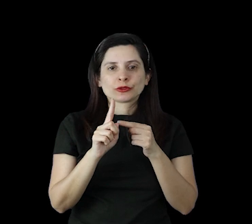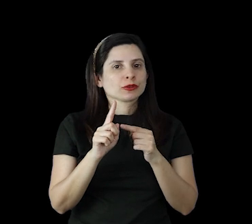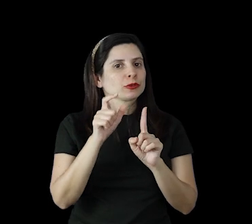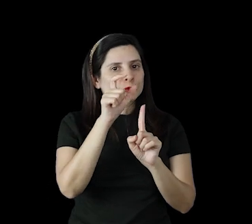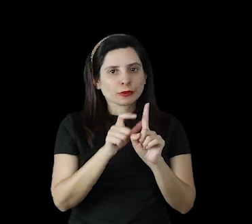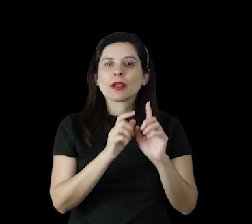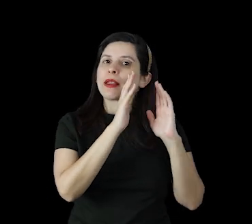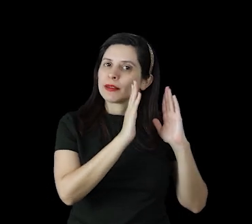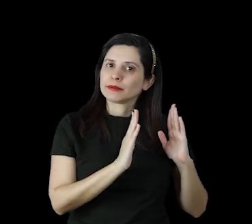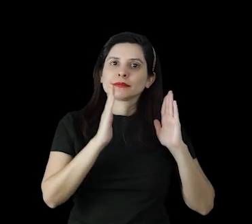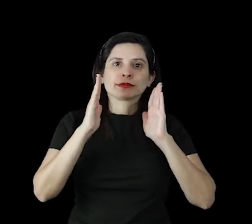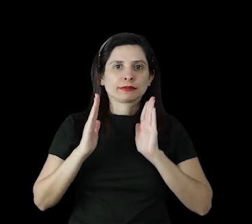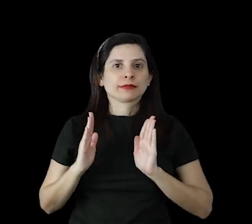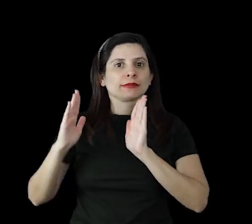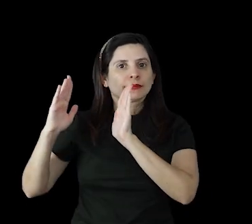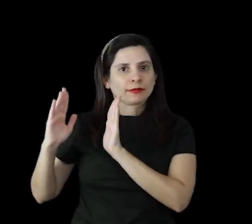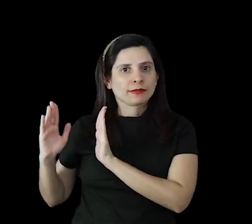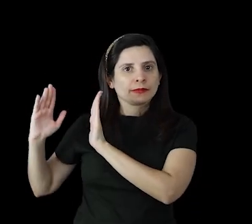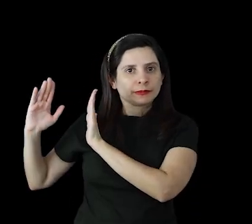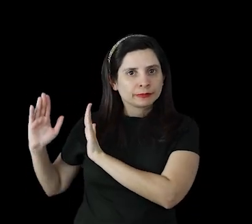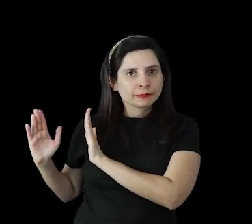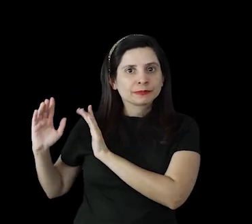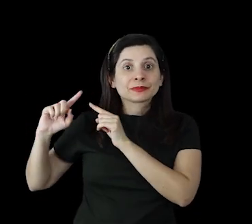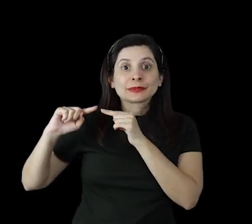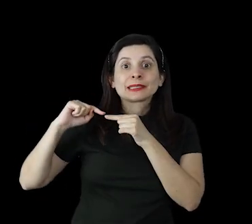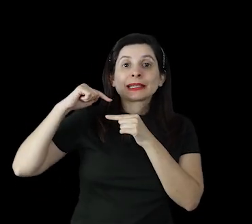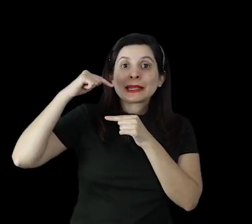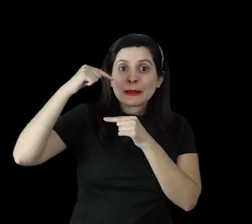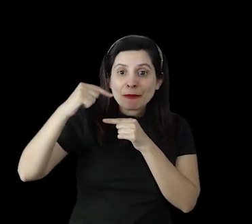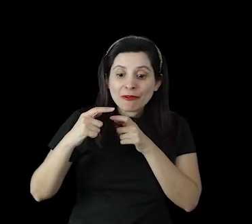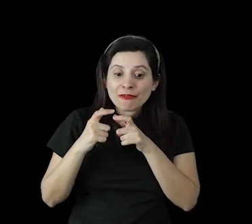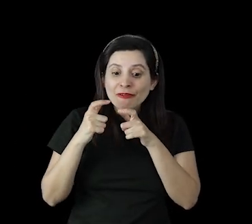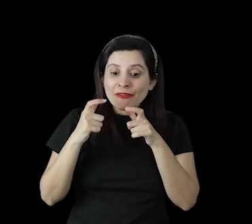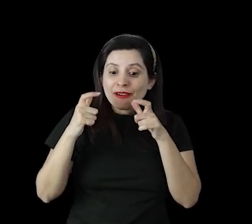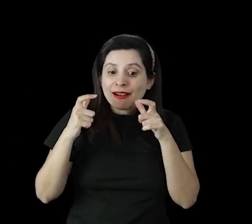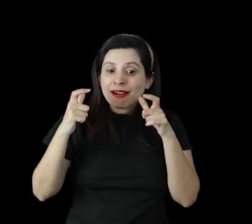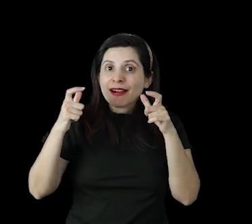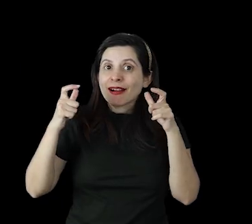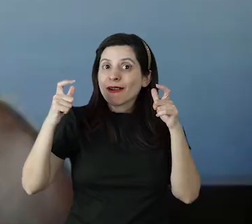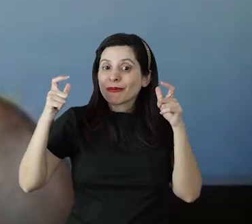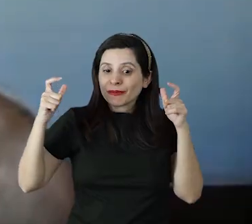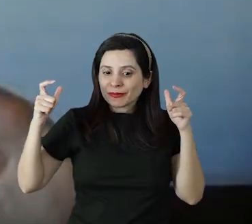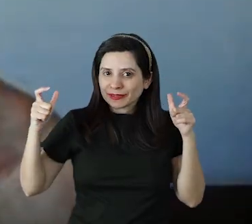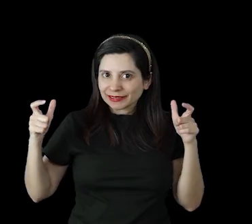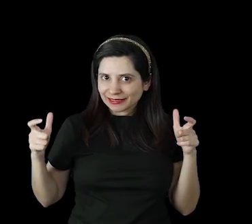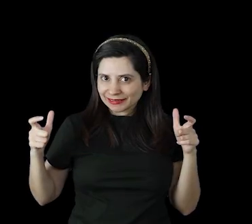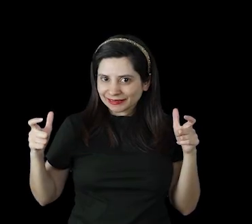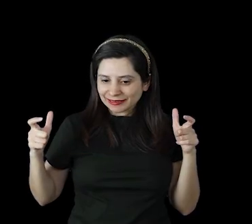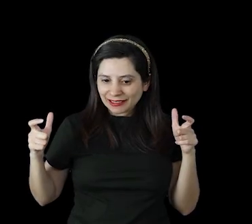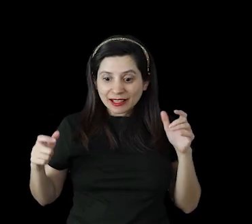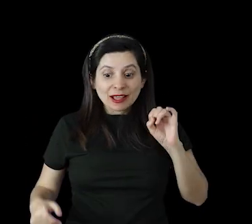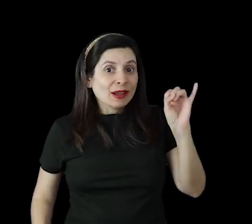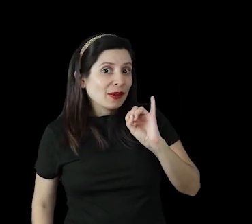mesmas etapas, né. Mas depois a gente vai, aumentando essa lupa.